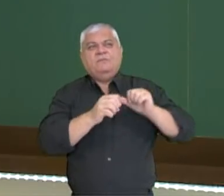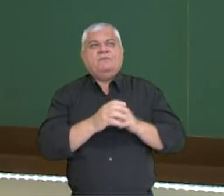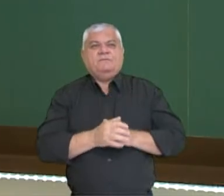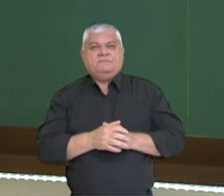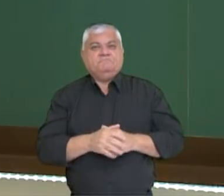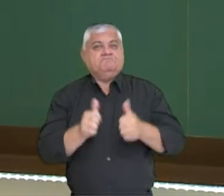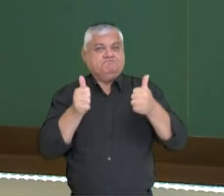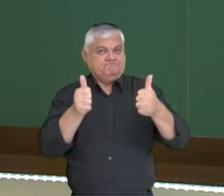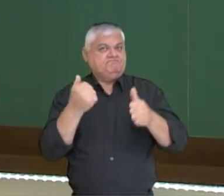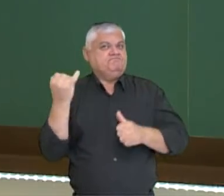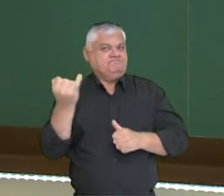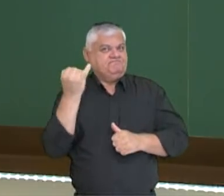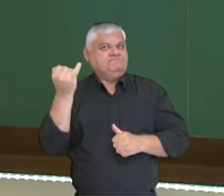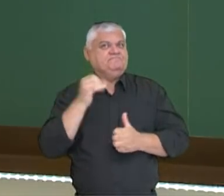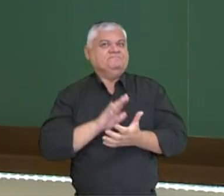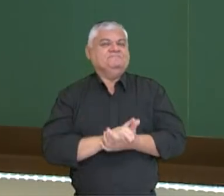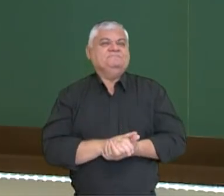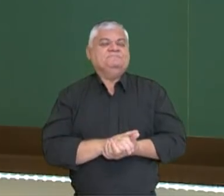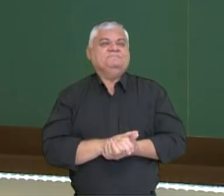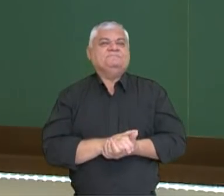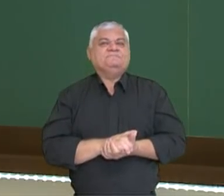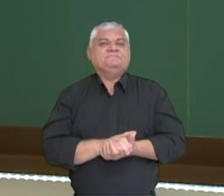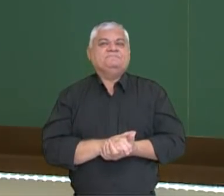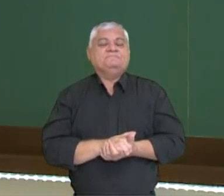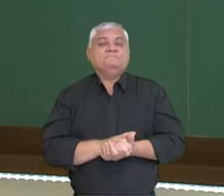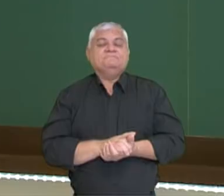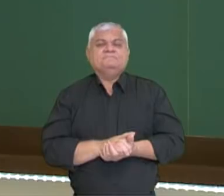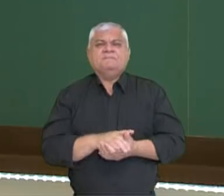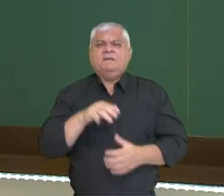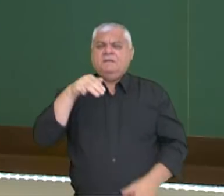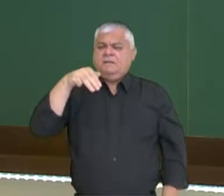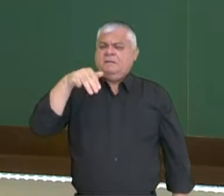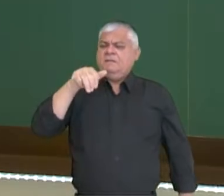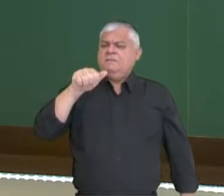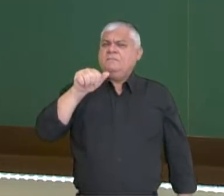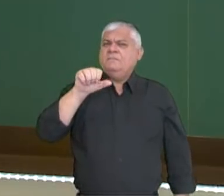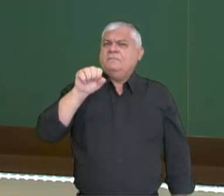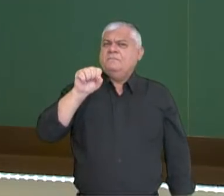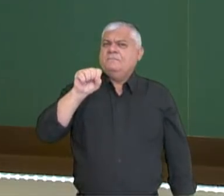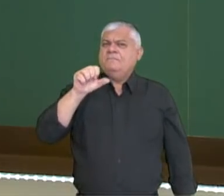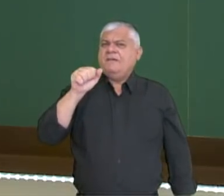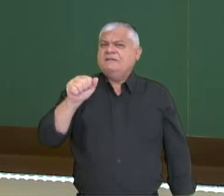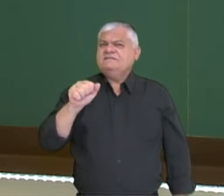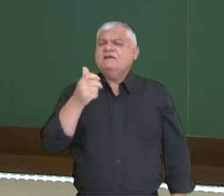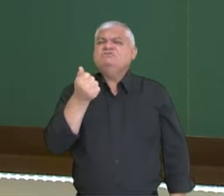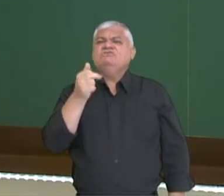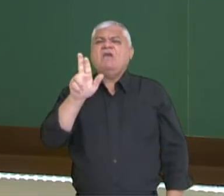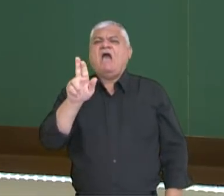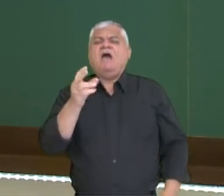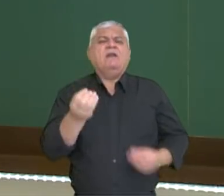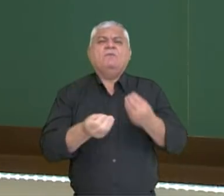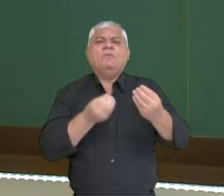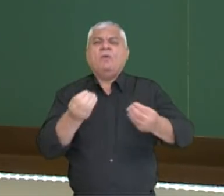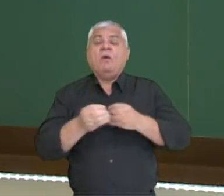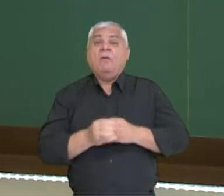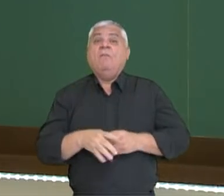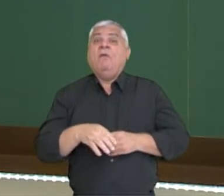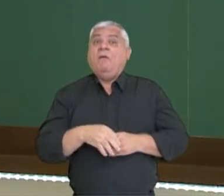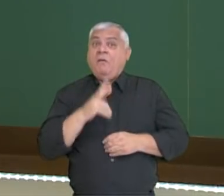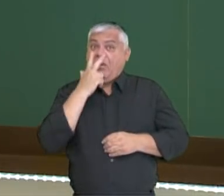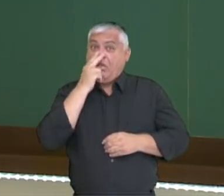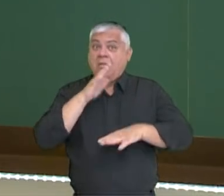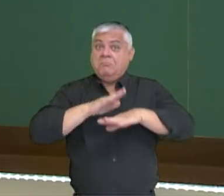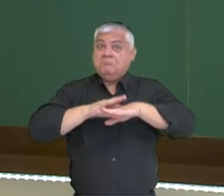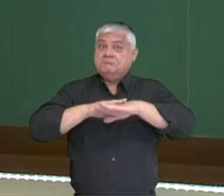Outro fator bem importante. Massas de ar são as condições de uma grande porção da